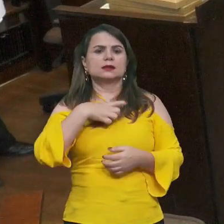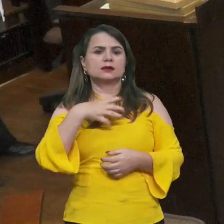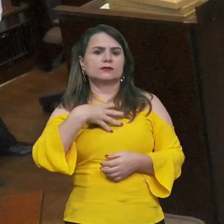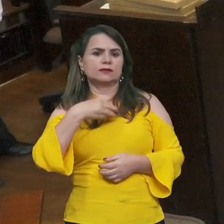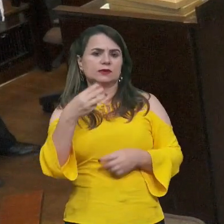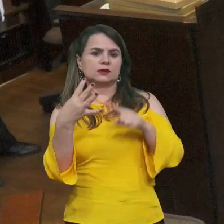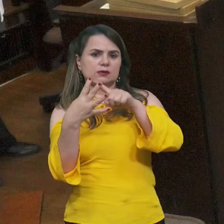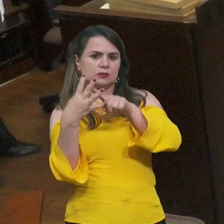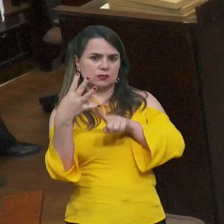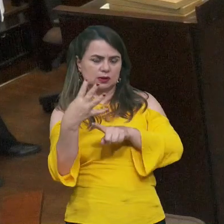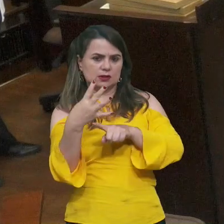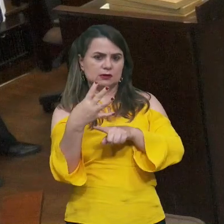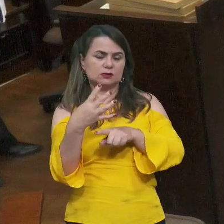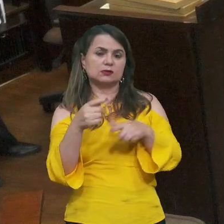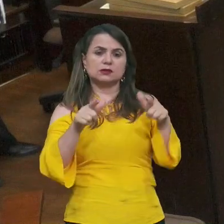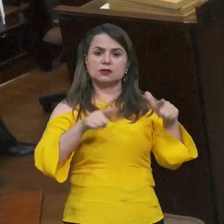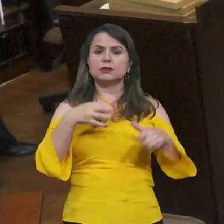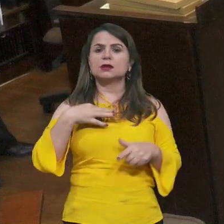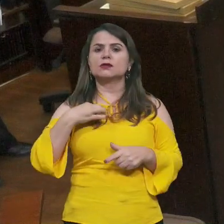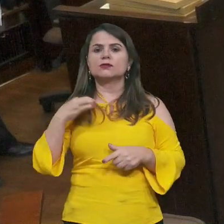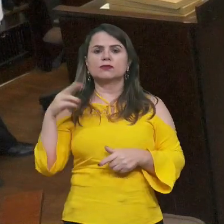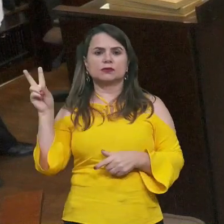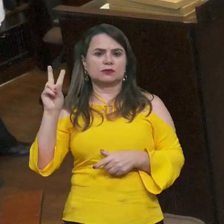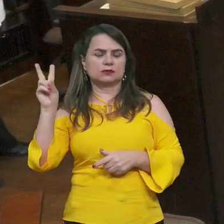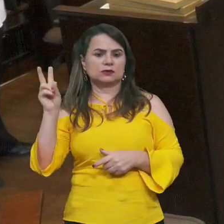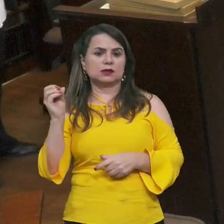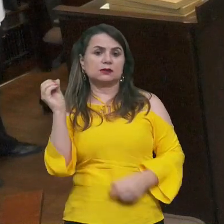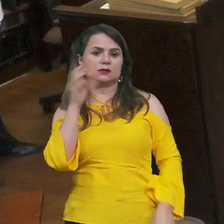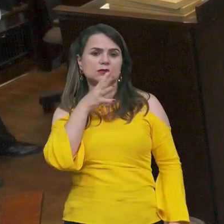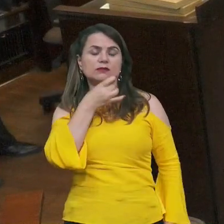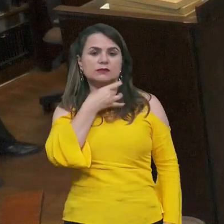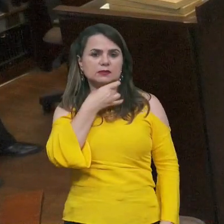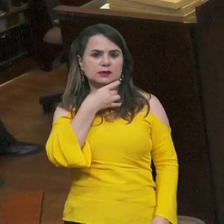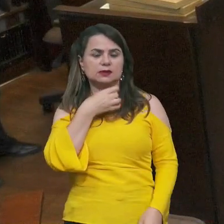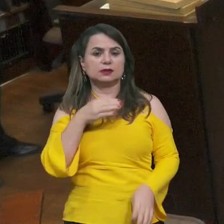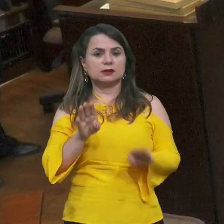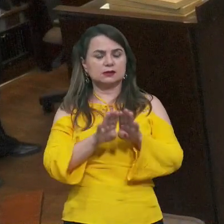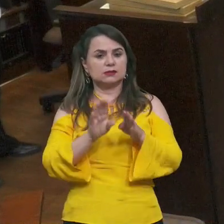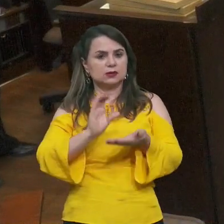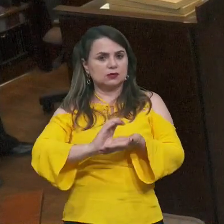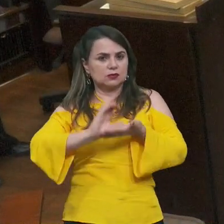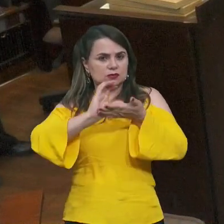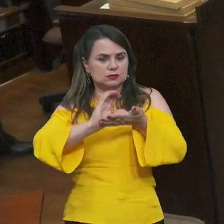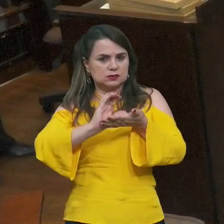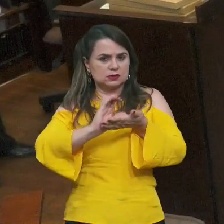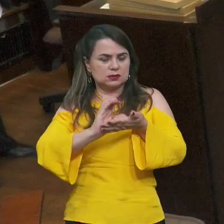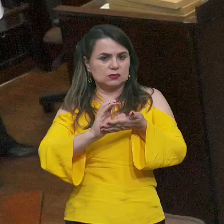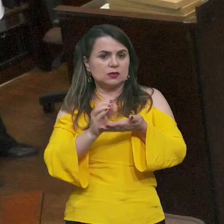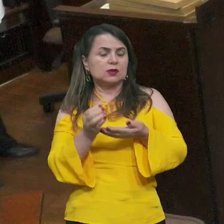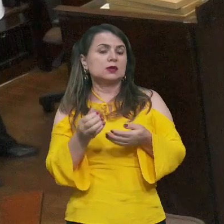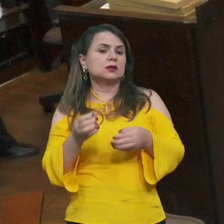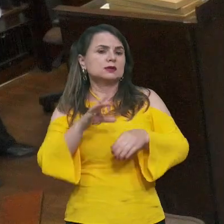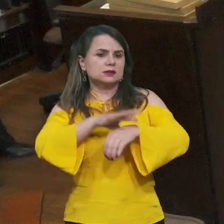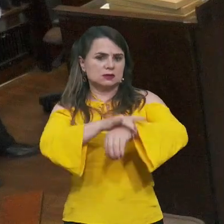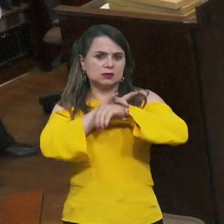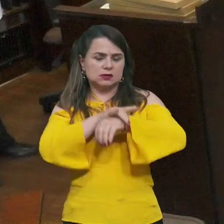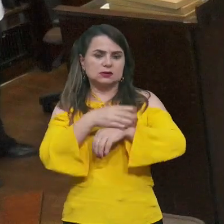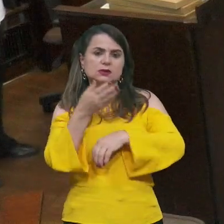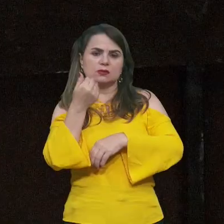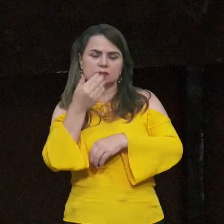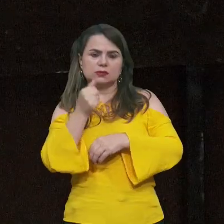Associação de Moradores Nova Marília. Faz parte do Conselho Municipal de Segurança Alimentar. Há 8 anos,